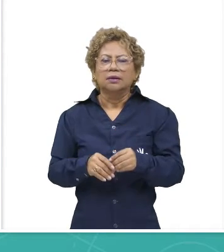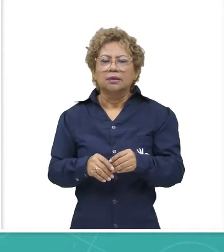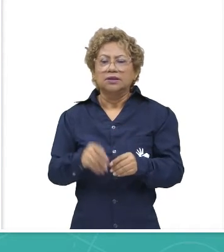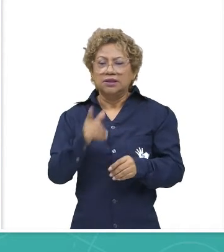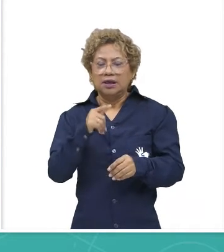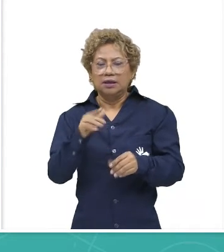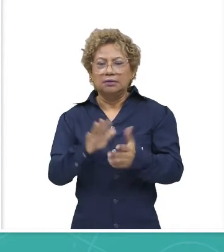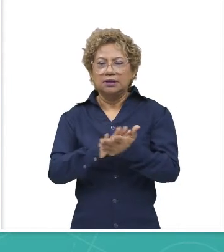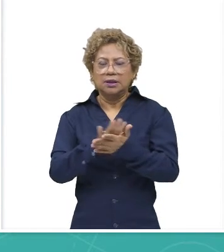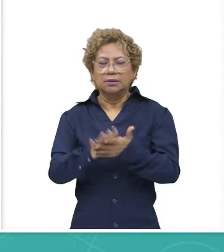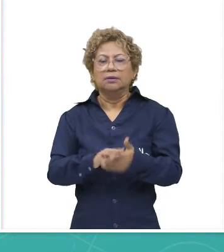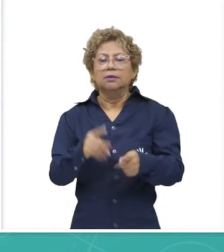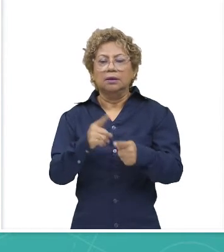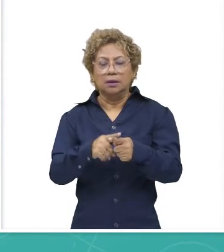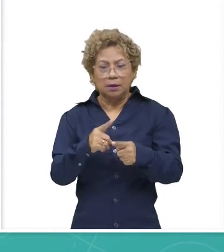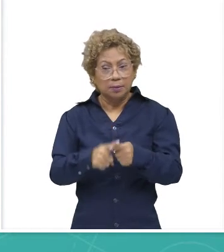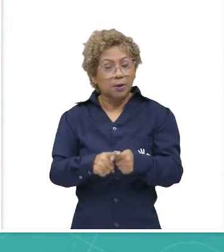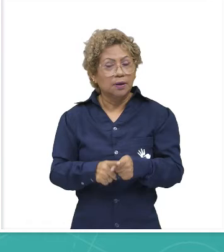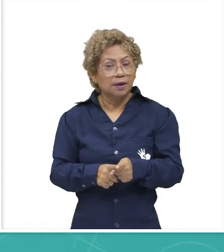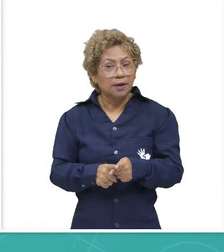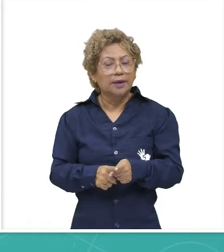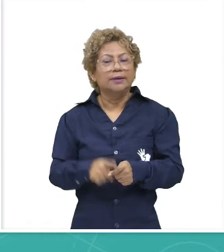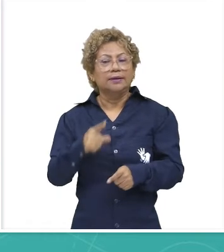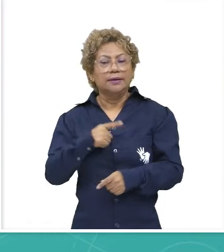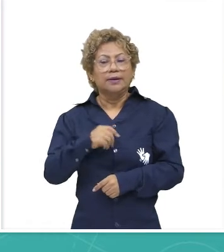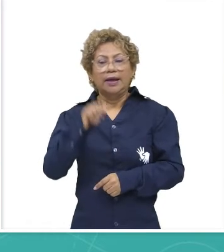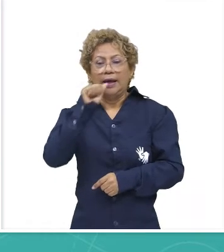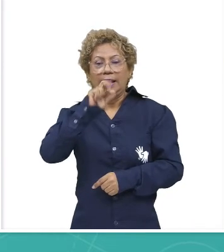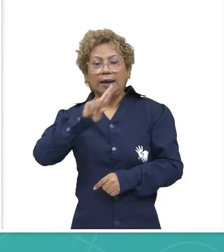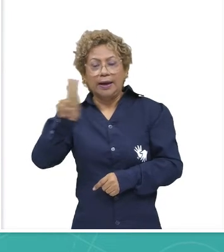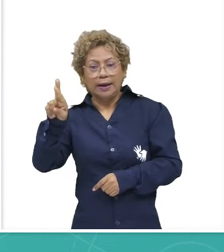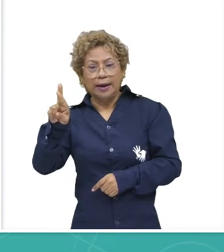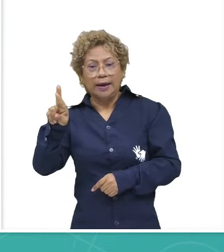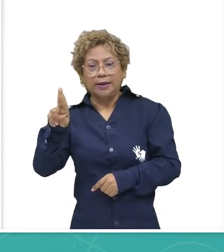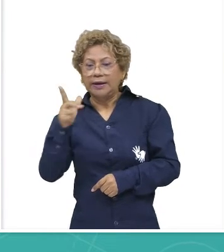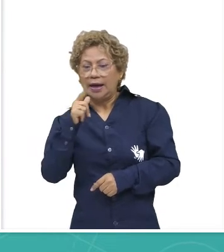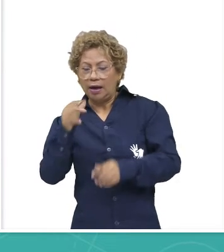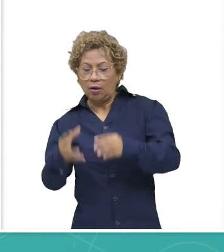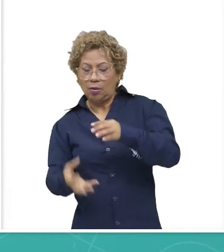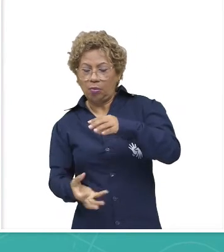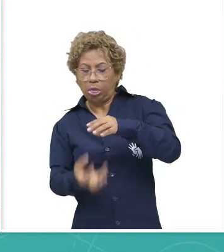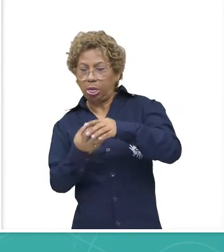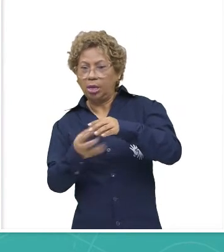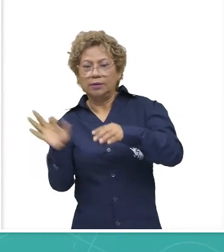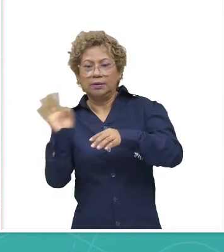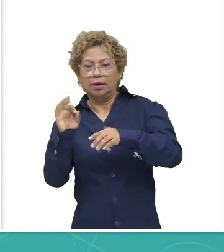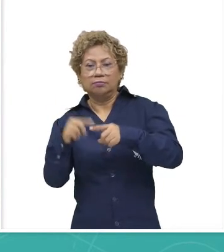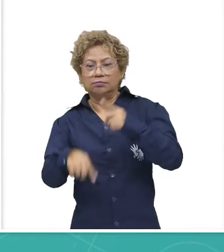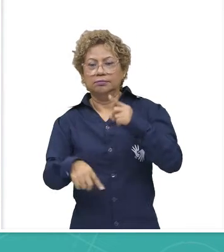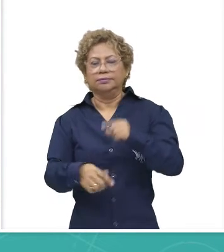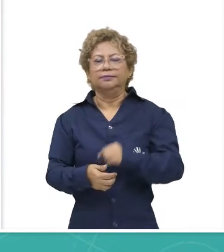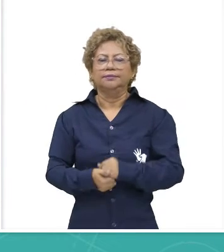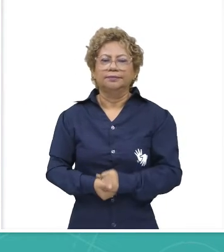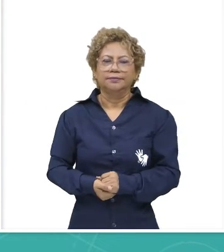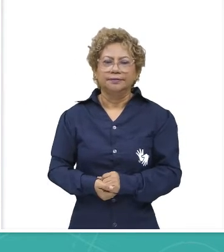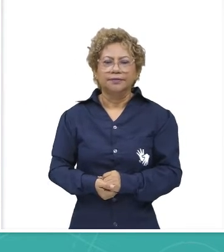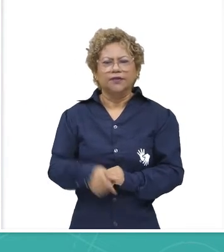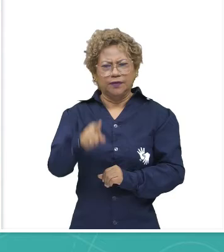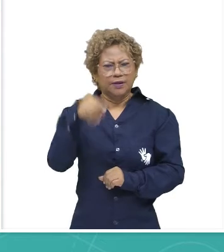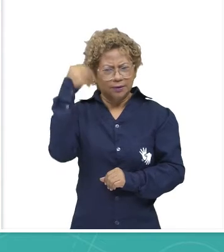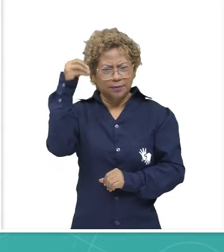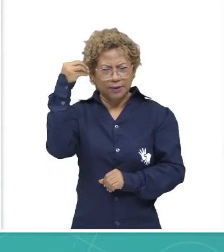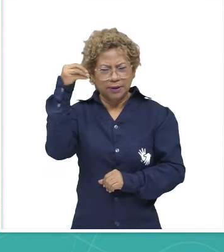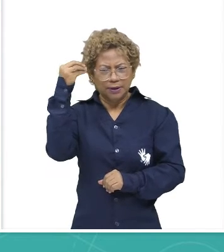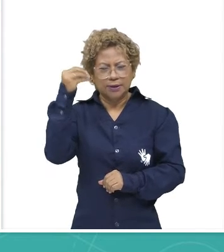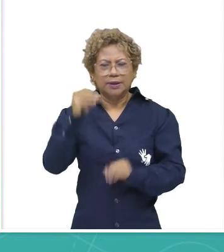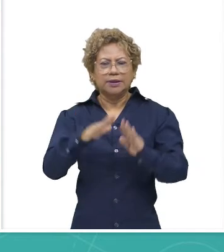ar ali dentro e não deixou que a água entrassem. Façam esse experimento, marquem a gente lá em casa para a gente,